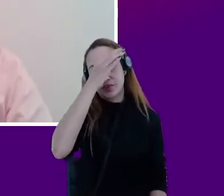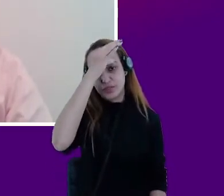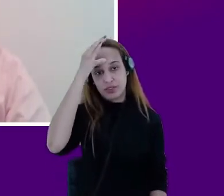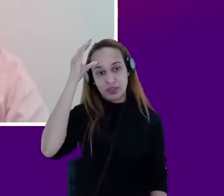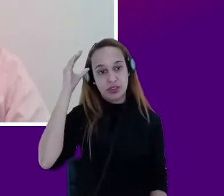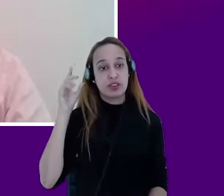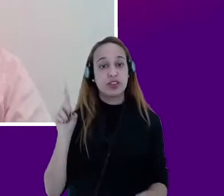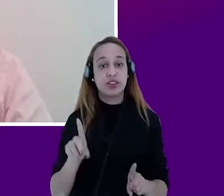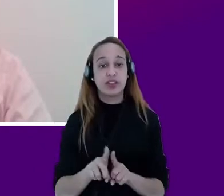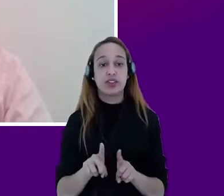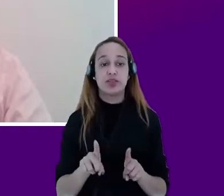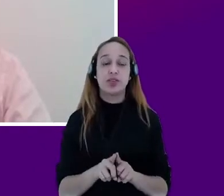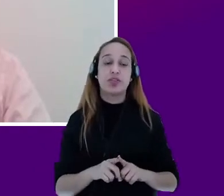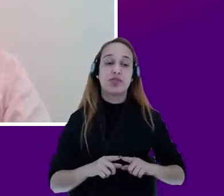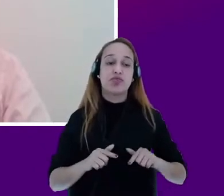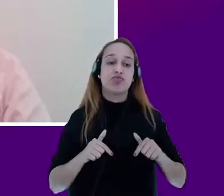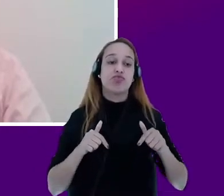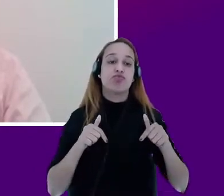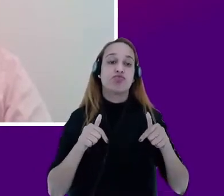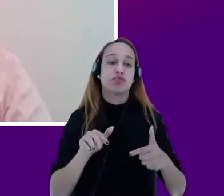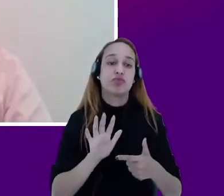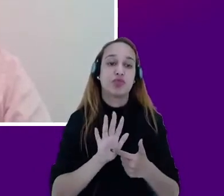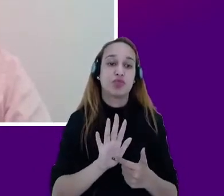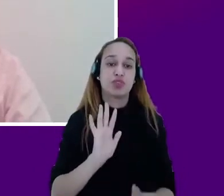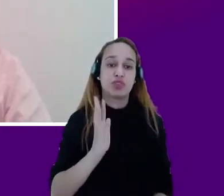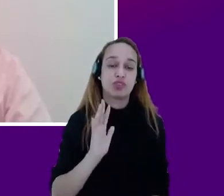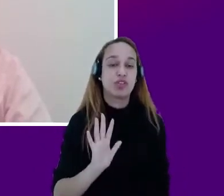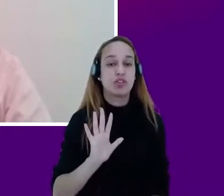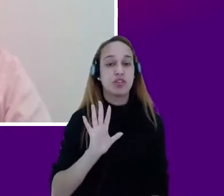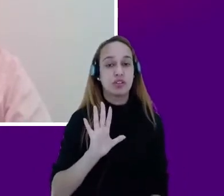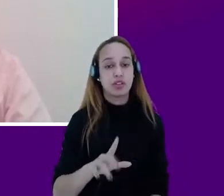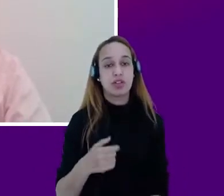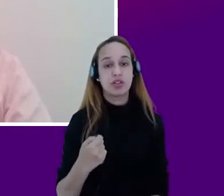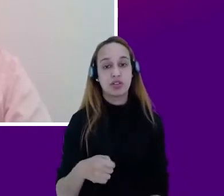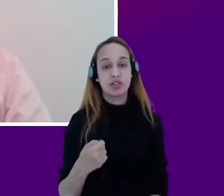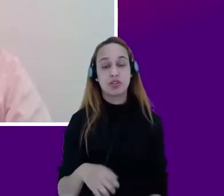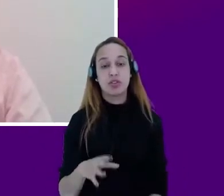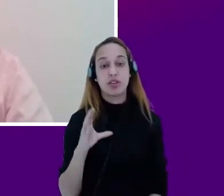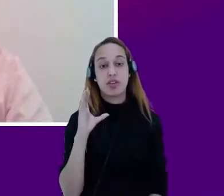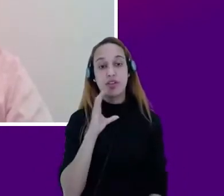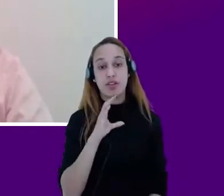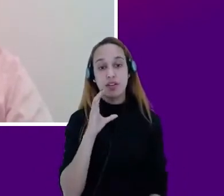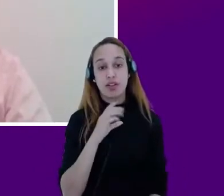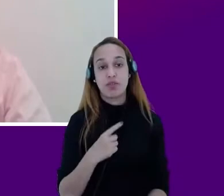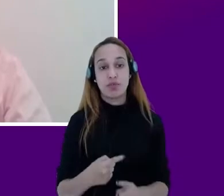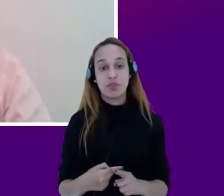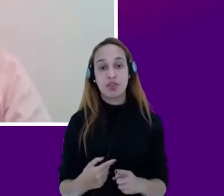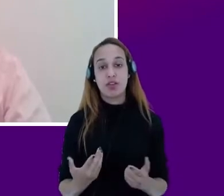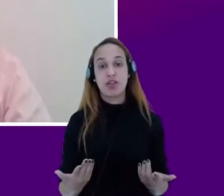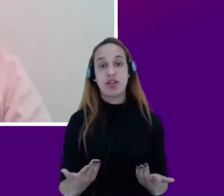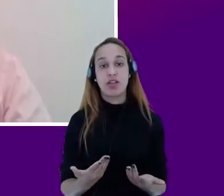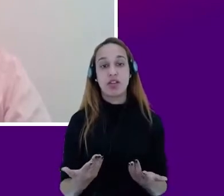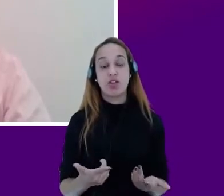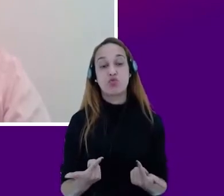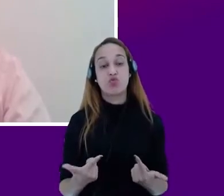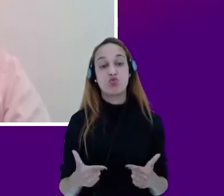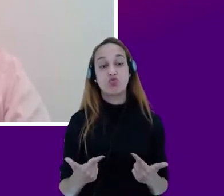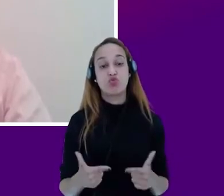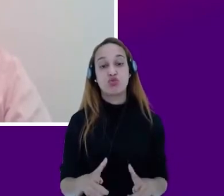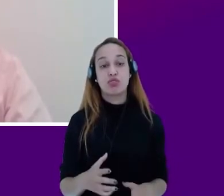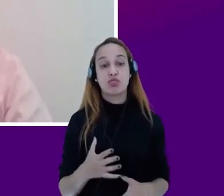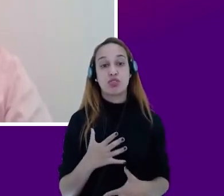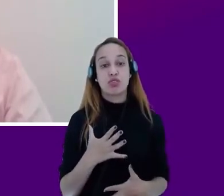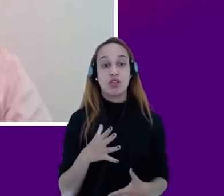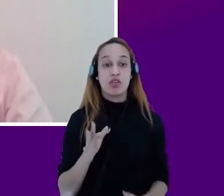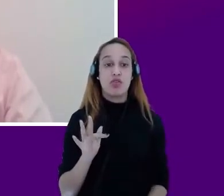e as agilidades que a gente colocou aqui. Mas a gente teve que fazer isso muito rápido, porque agora não havia mais o físico para salvar